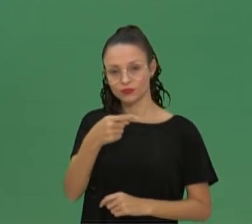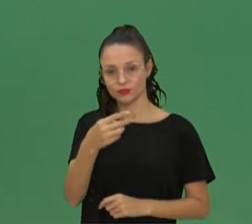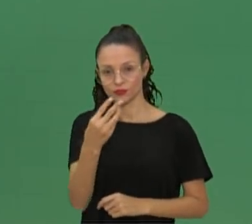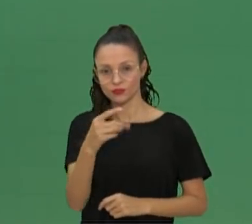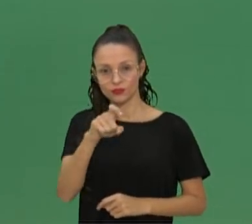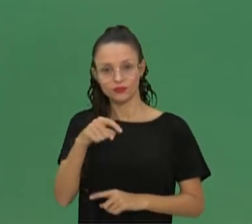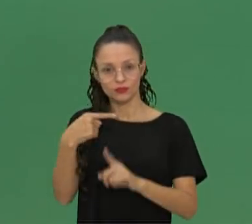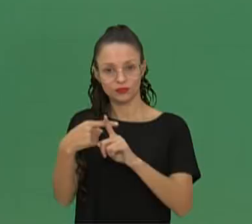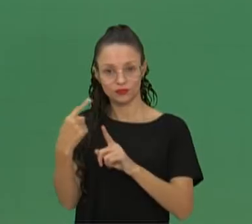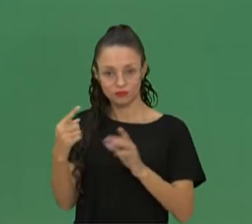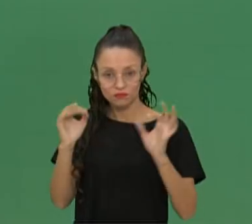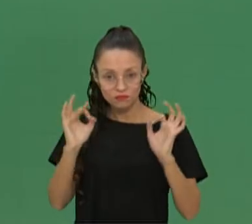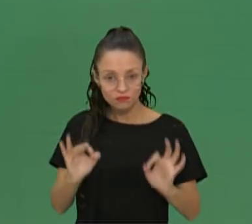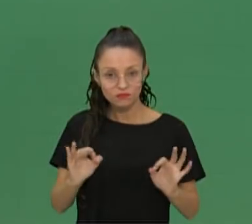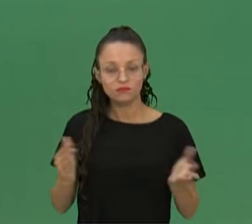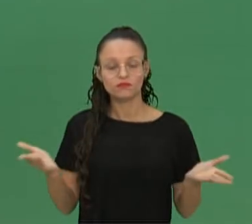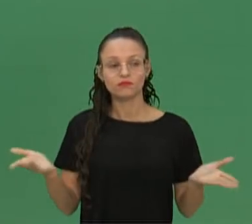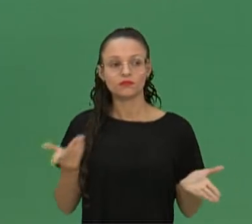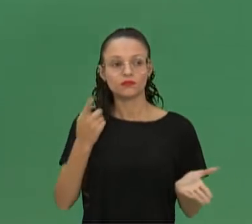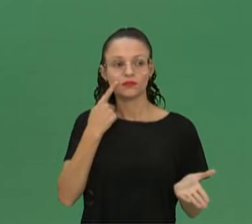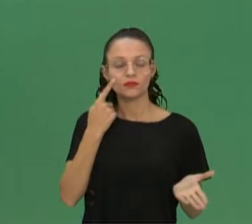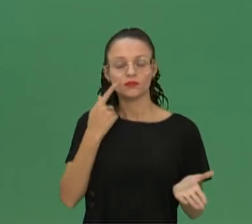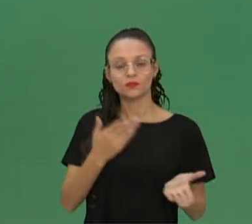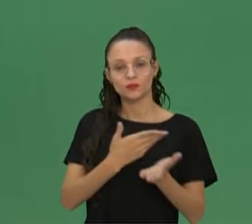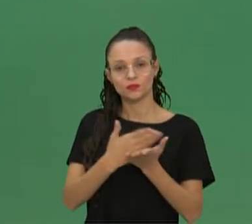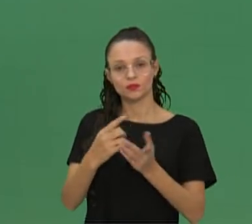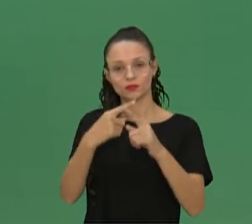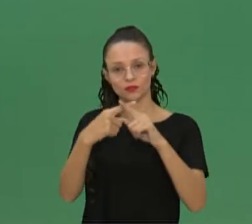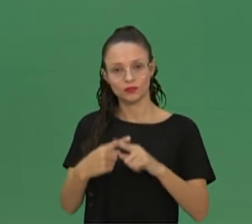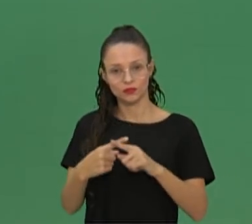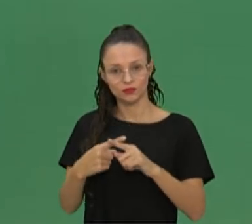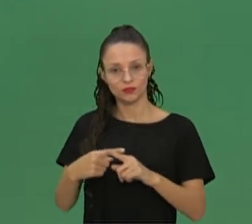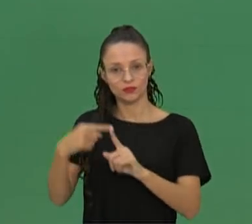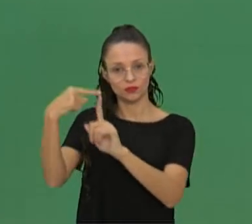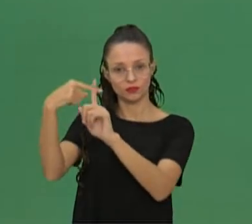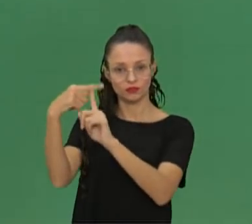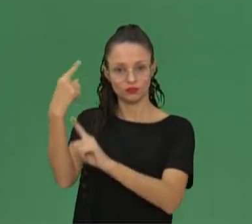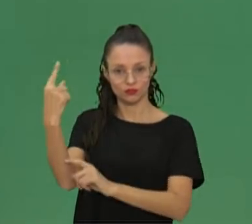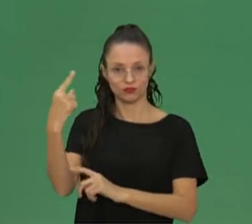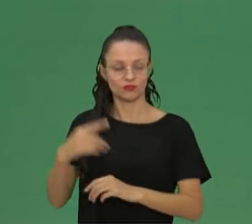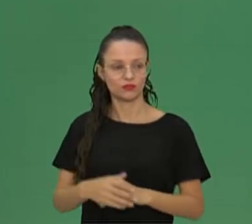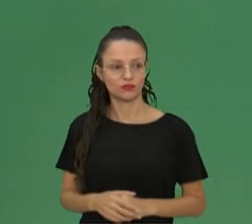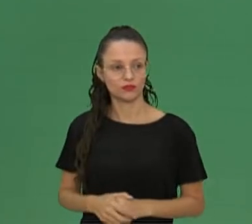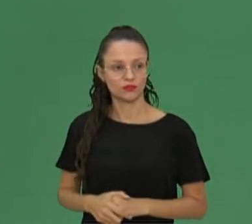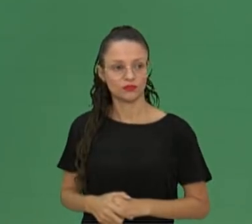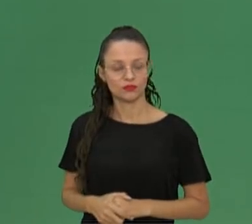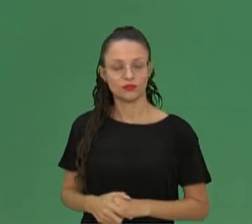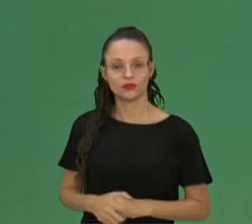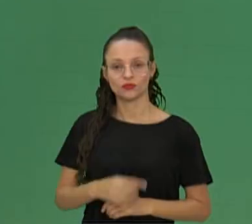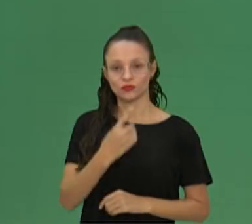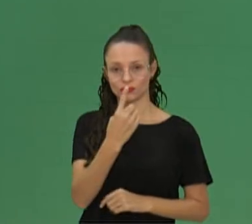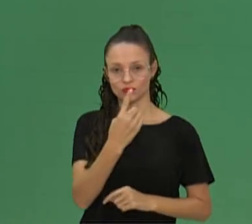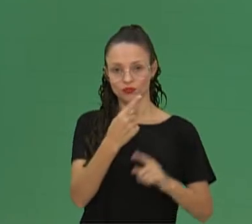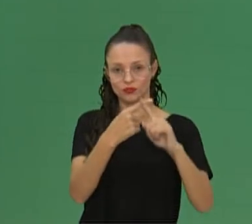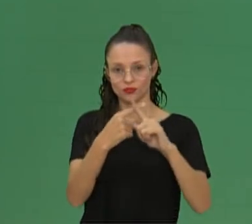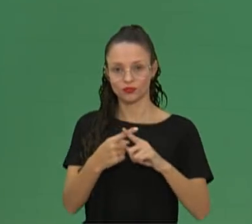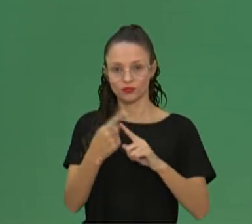certo? Vou começar multiplicando aqui pelo mais 1, tá? 1 vezes